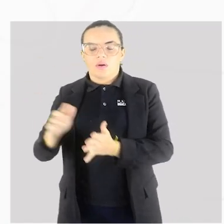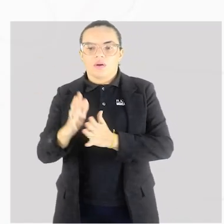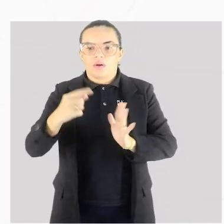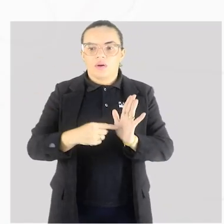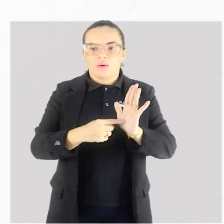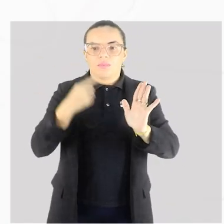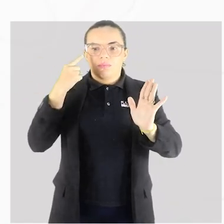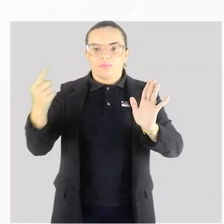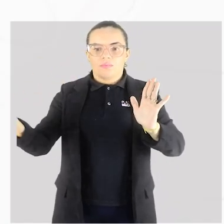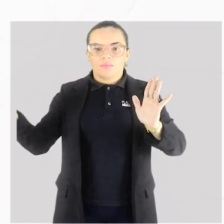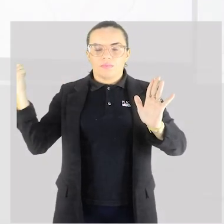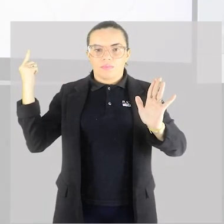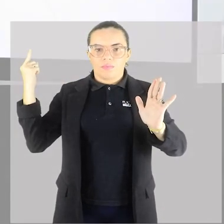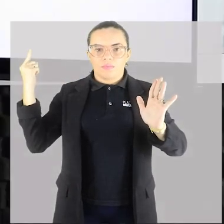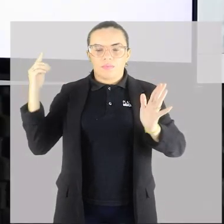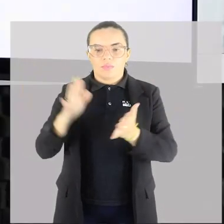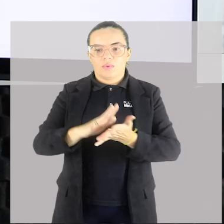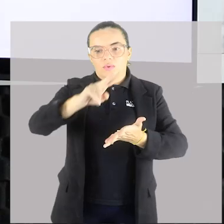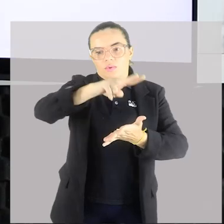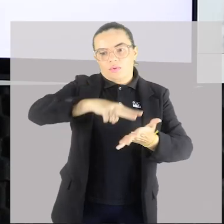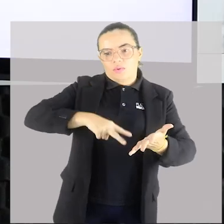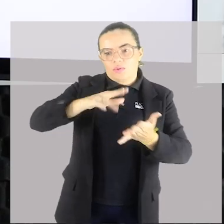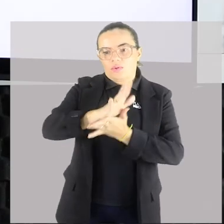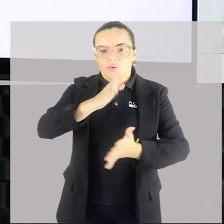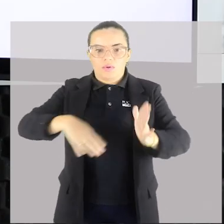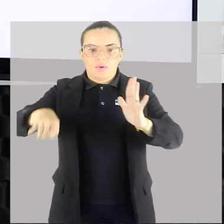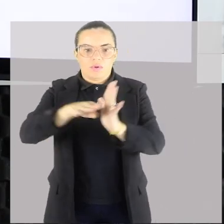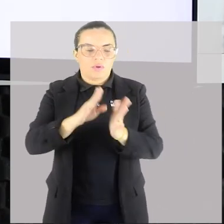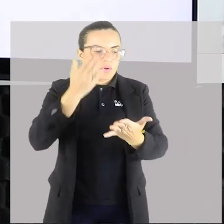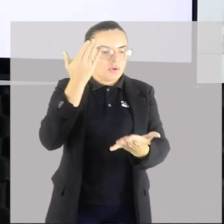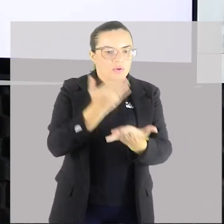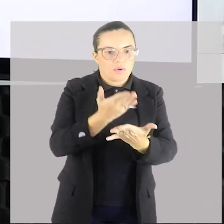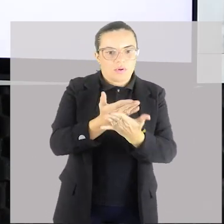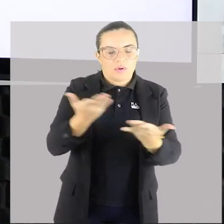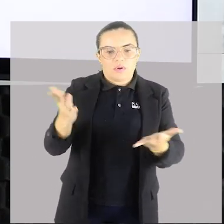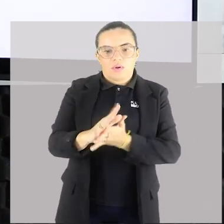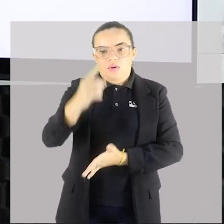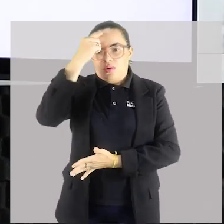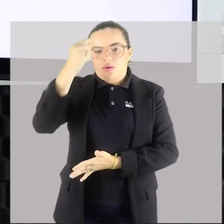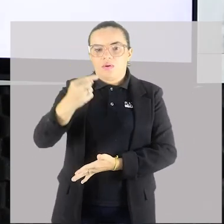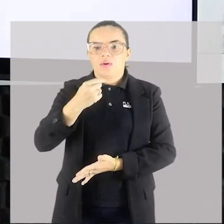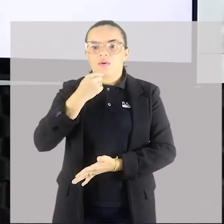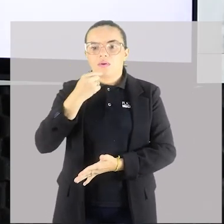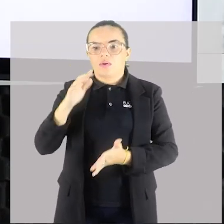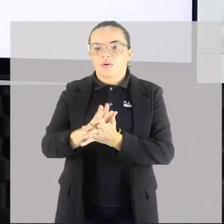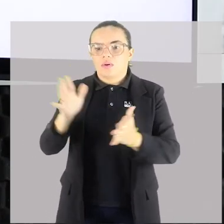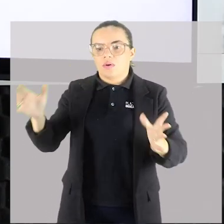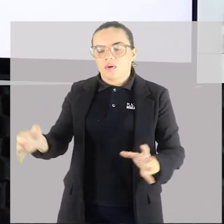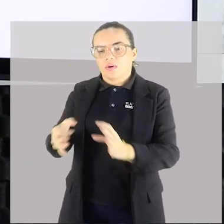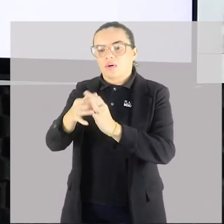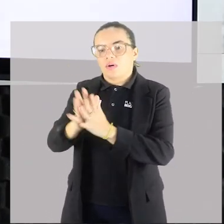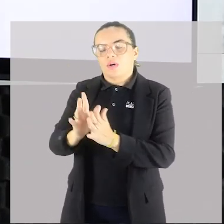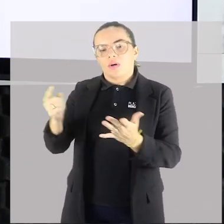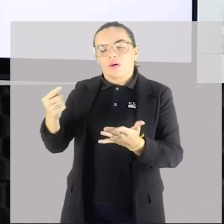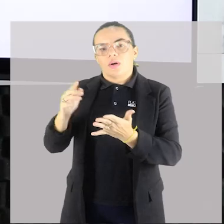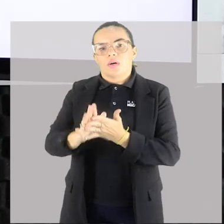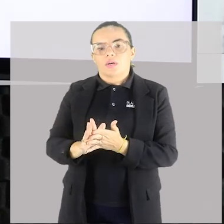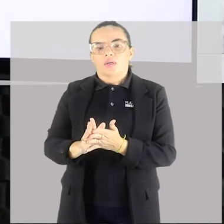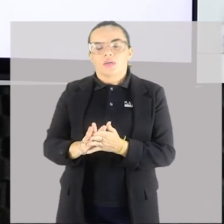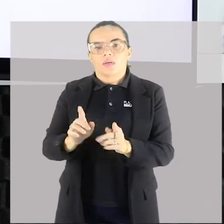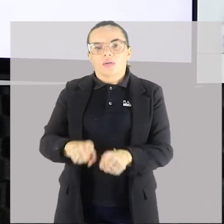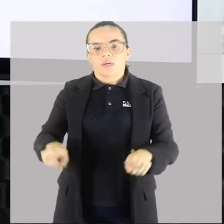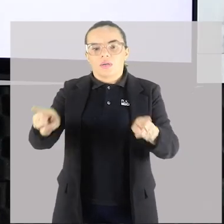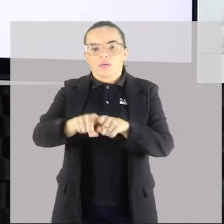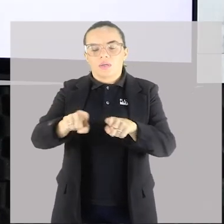do Caprow, que pode chegar através de estudos de uma outra figura que era parceiro do Caprow, chamado John Cage, que é uma figura